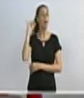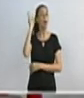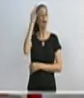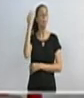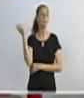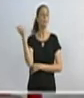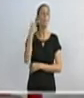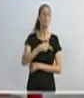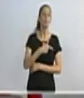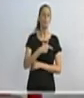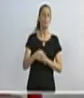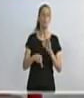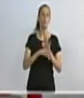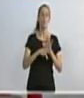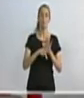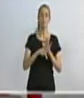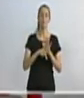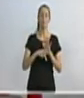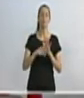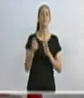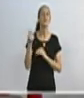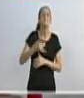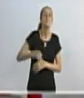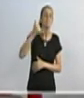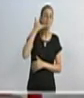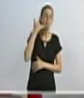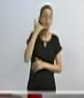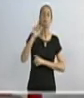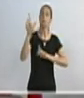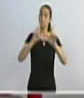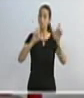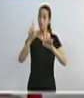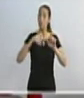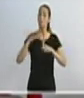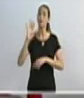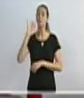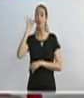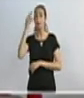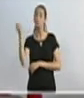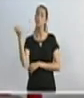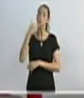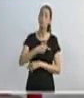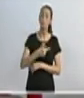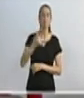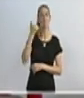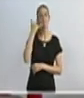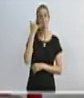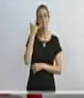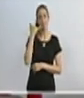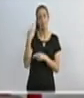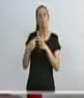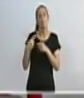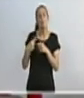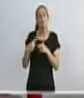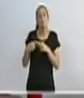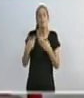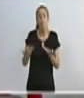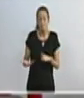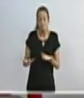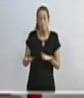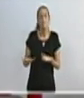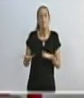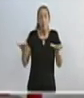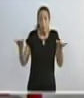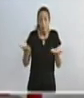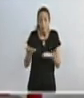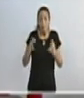os sinais de TV chegam mais fácil nos locais, que deveria ser ao contrário, porque o telefone hoje é o que todo